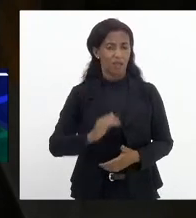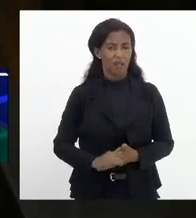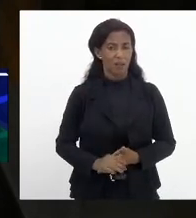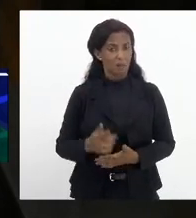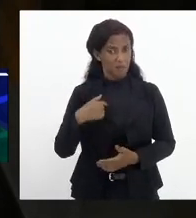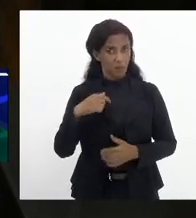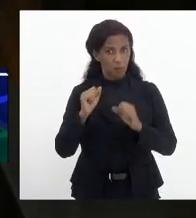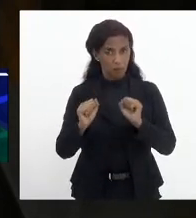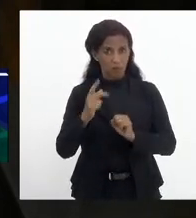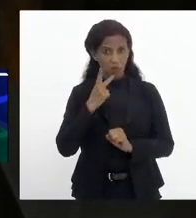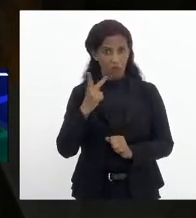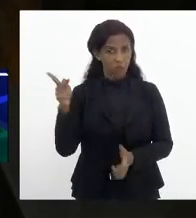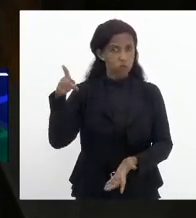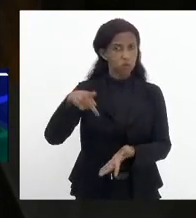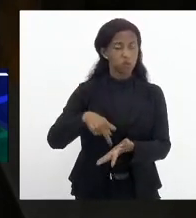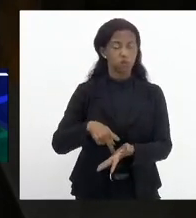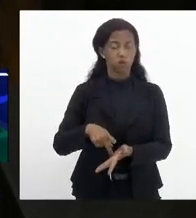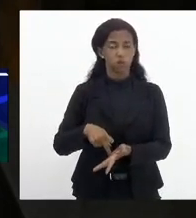uma coisa,